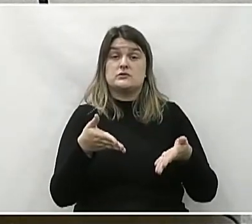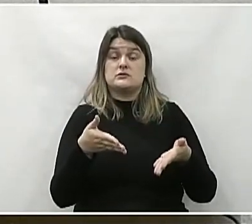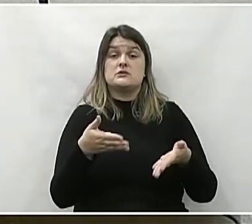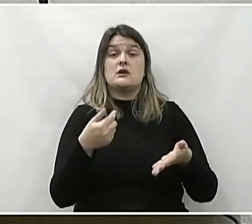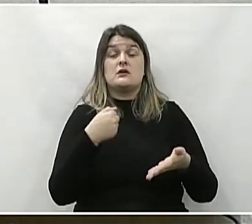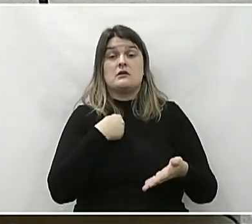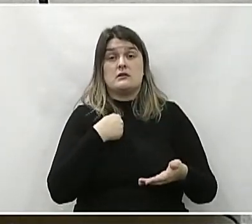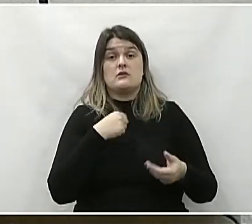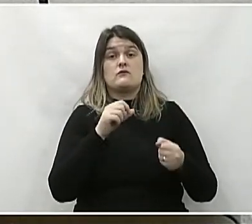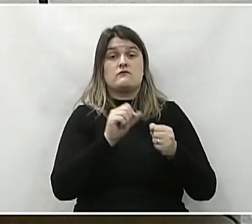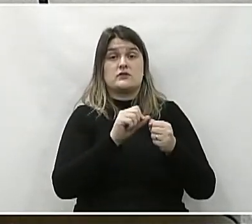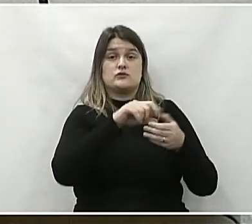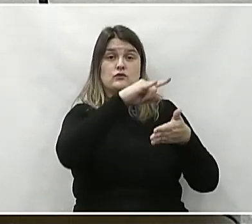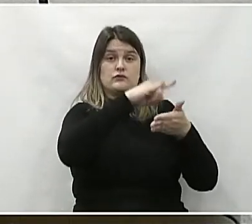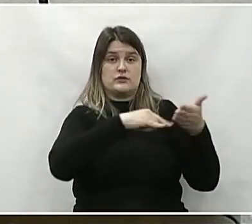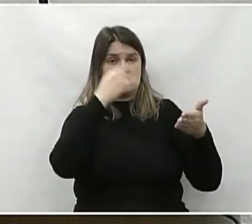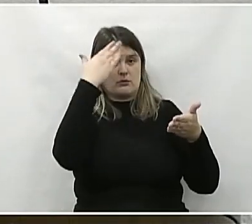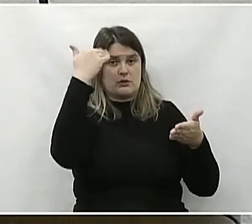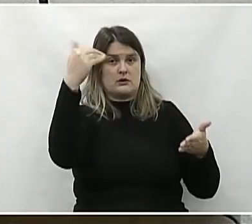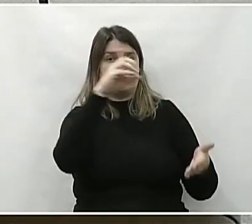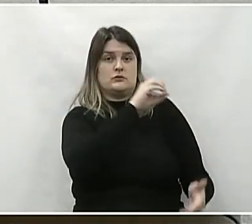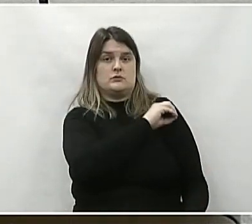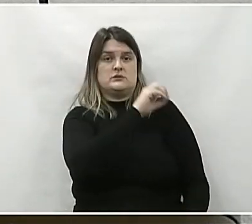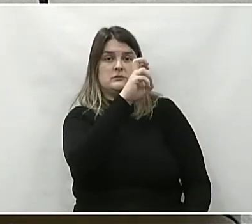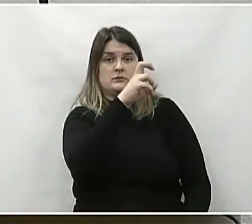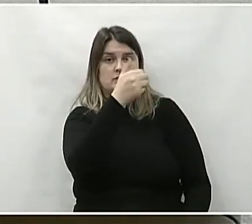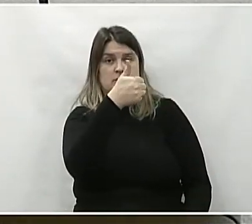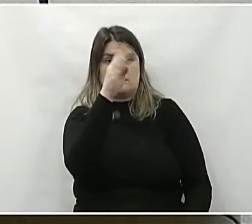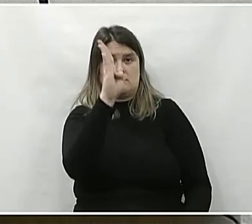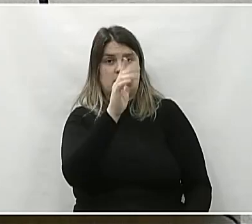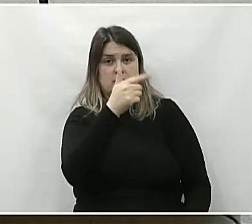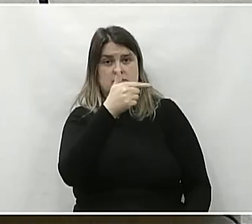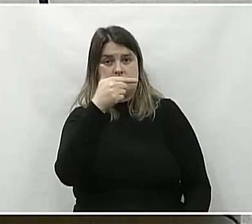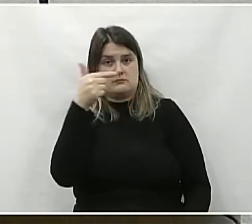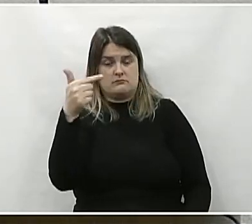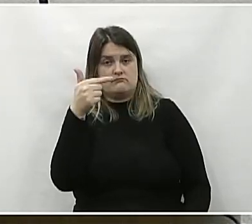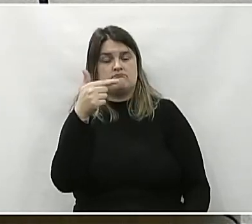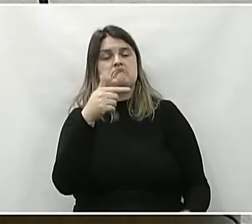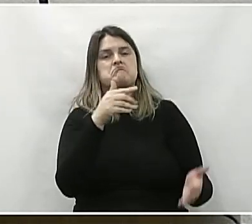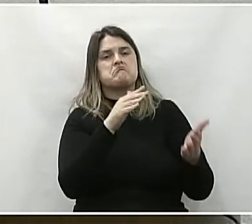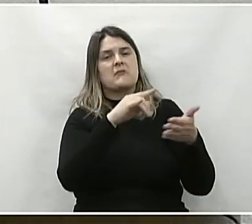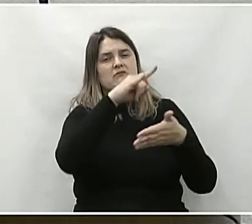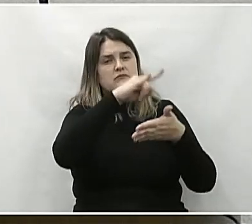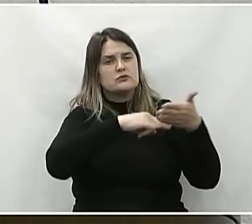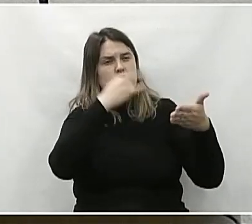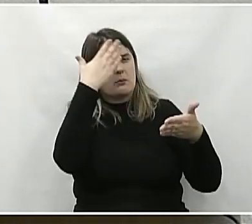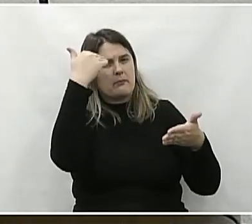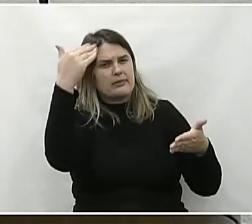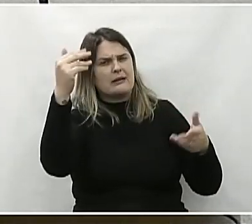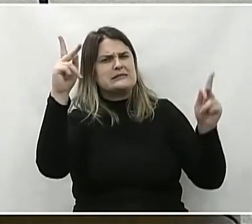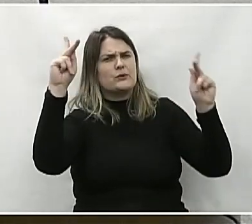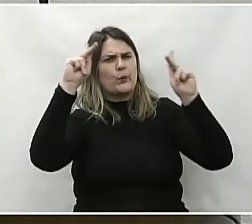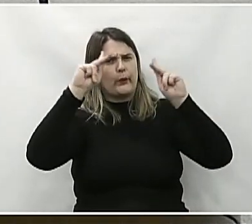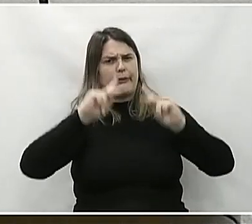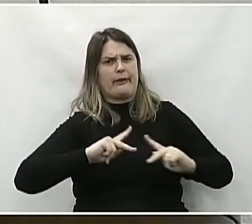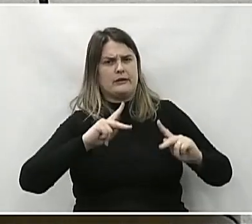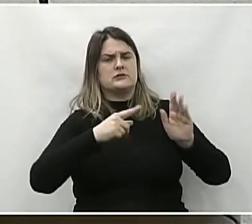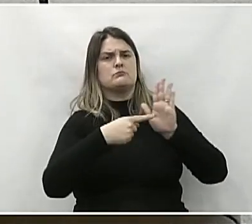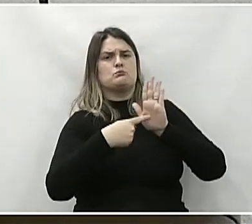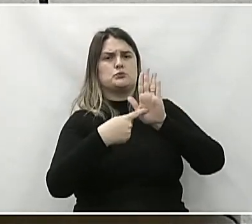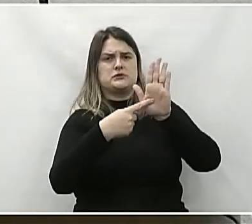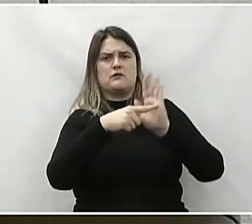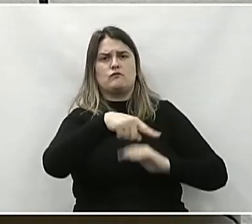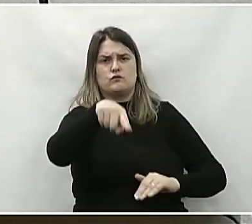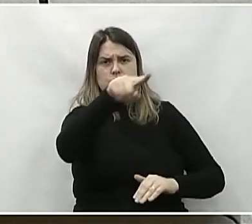noite eu entro com a Moção nº 51/2002 Moção de reconhecimento noção de